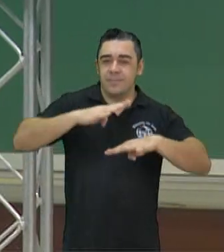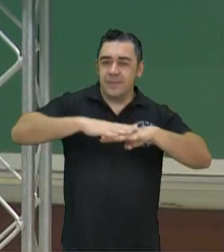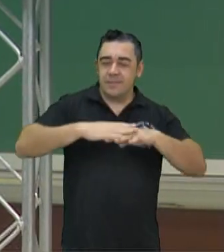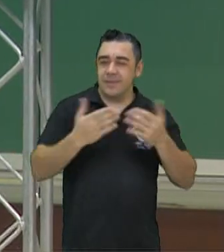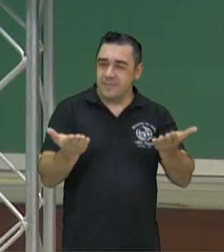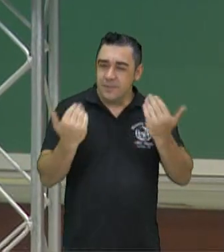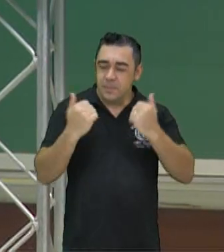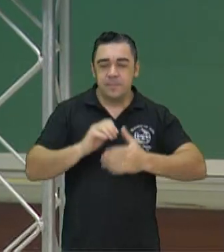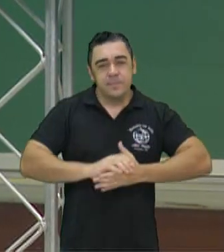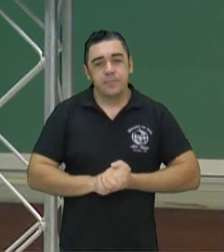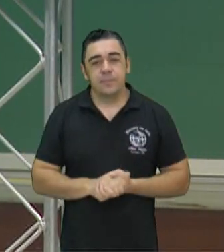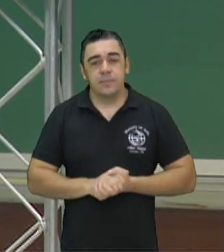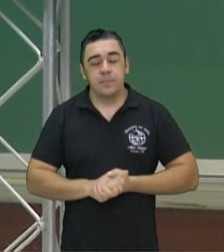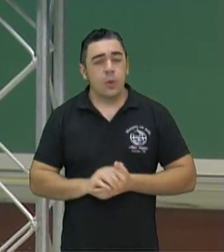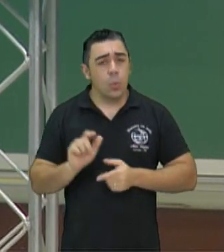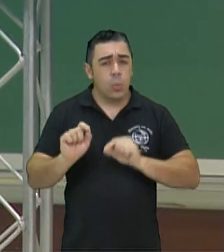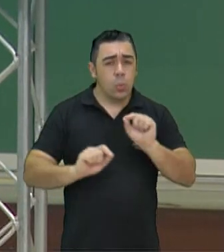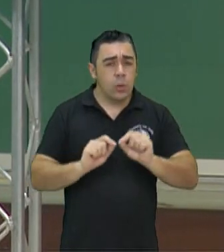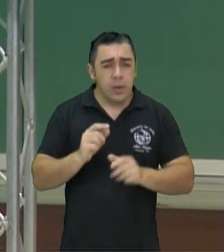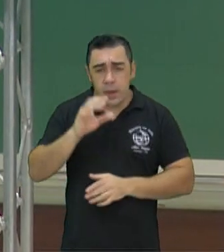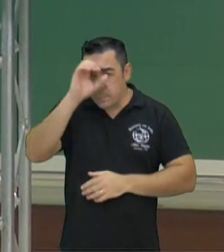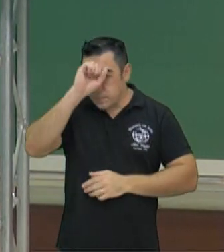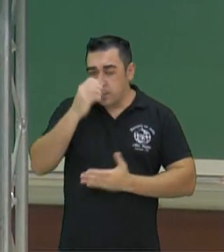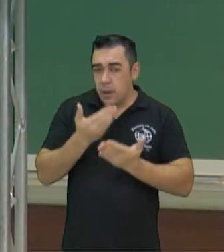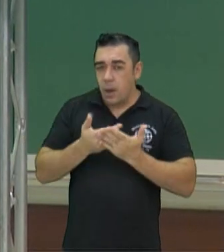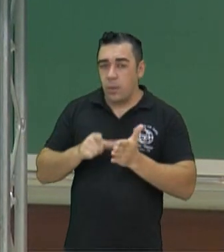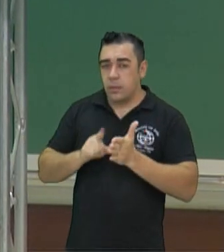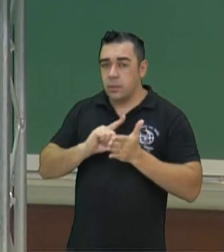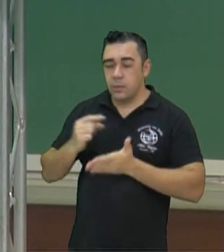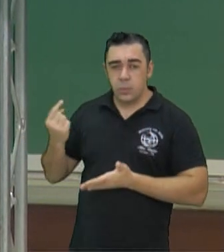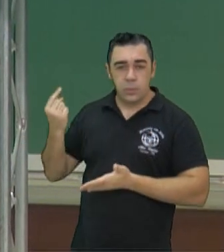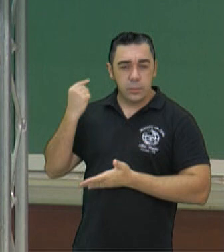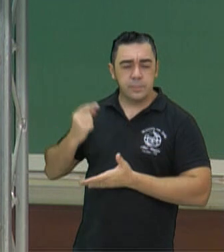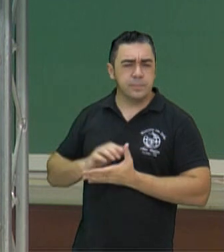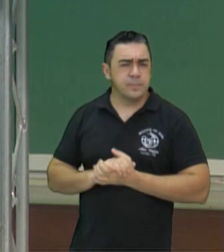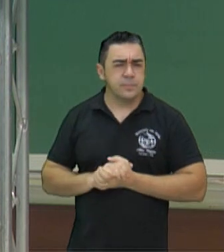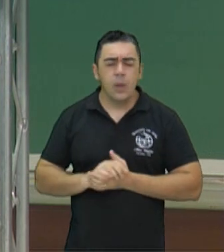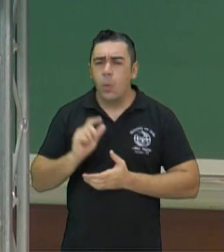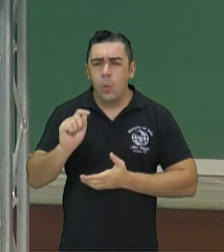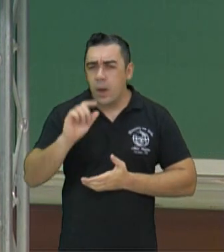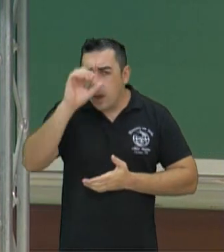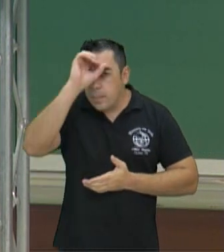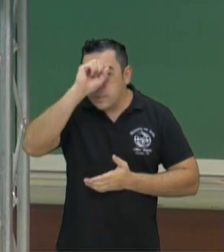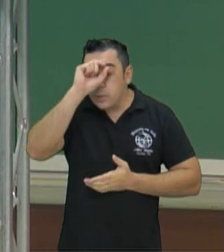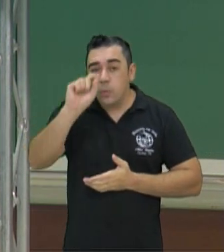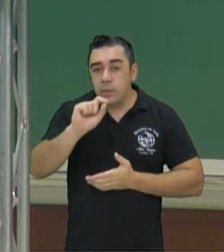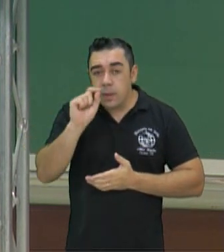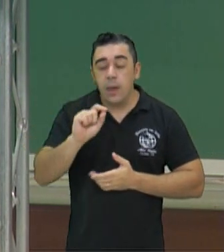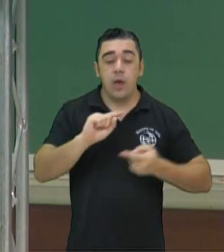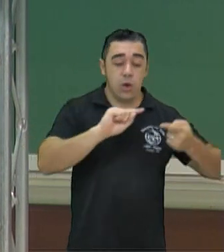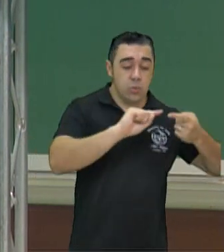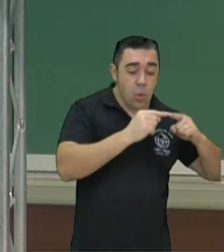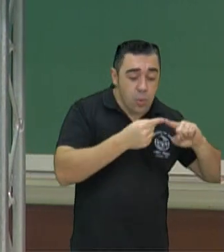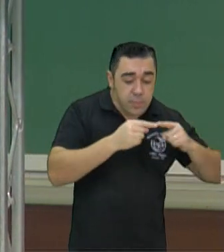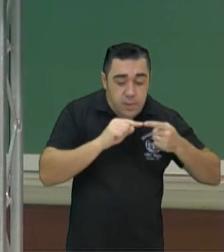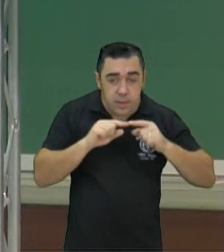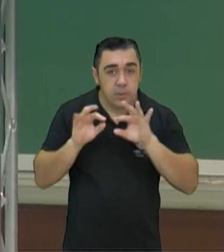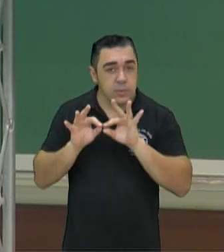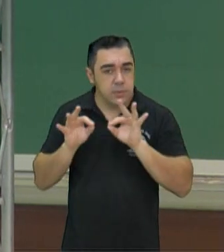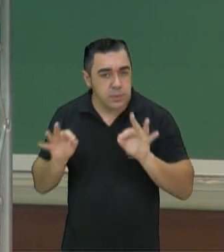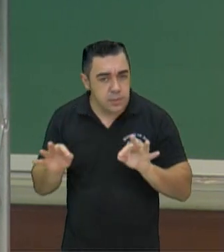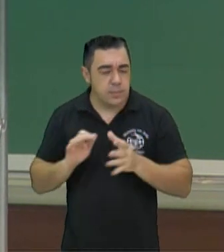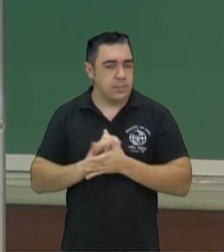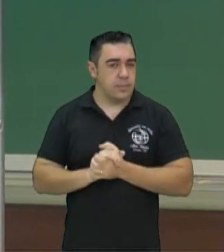lá? Então, o que a gente aprendeu na aula anterior? A gente aprendeu sobre a combinação